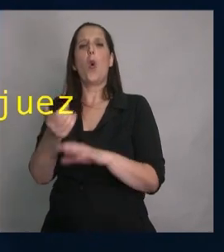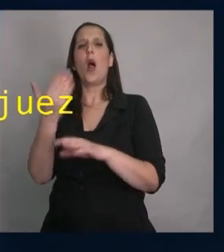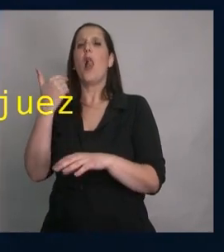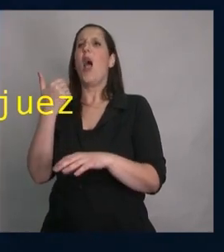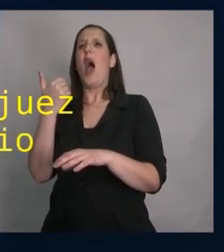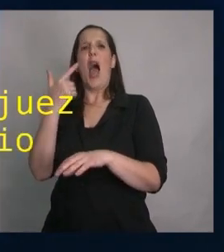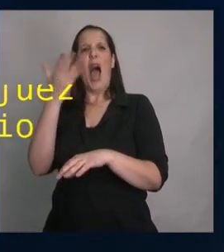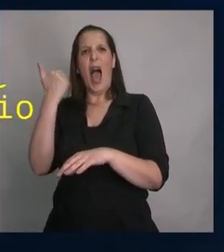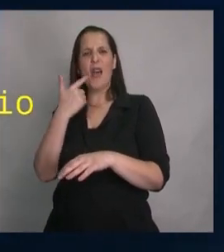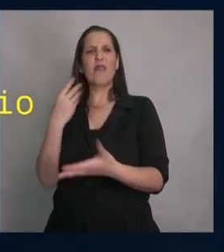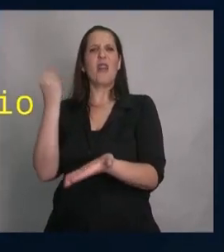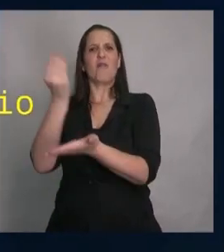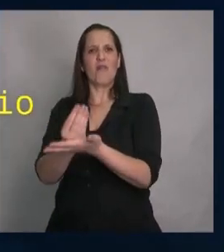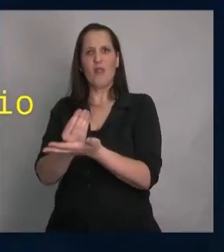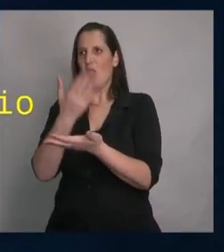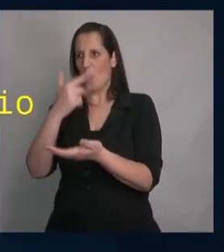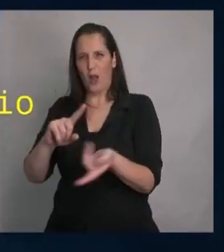da Justiça do Bolsonaro.